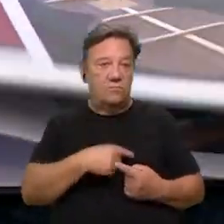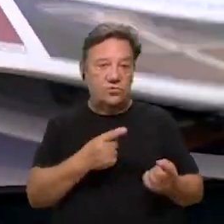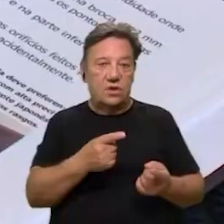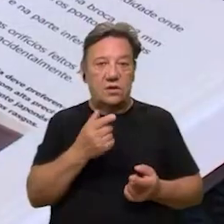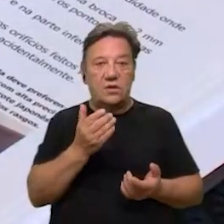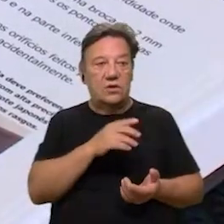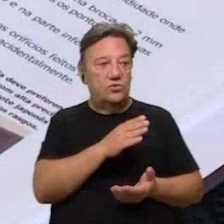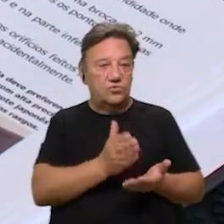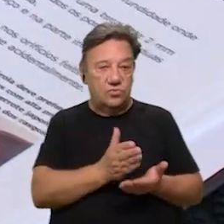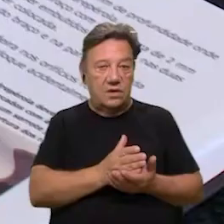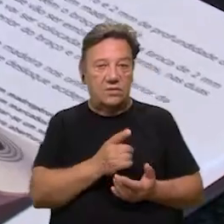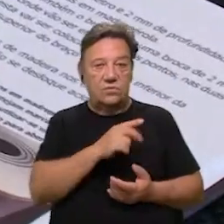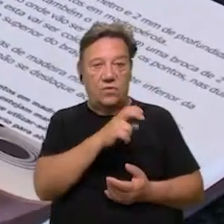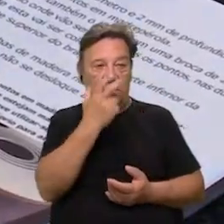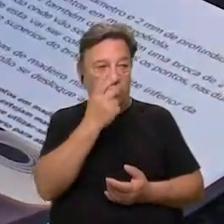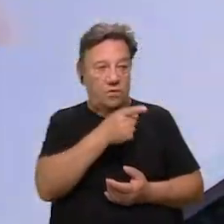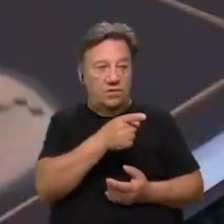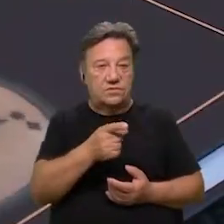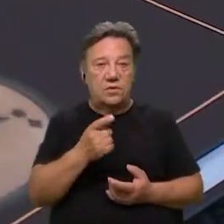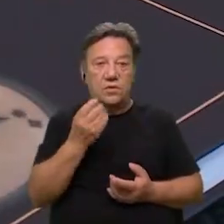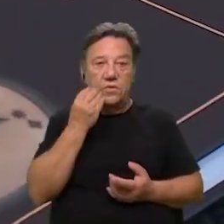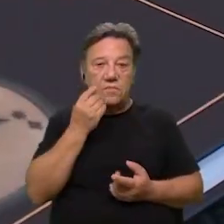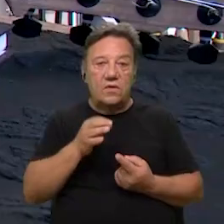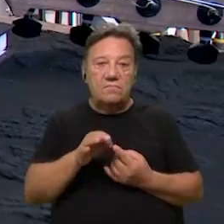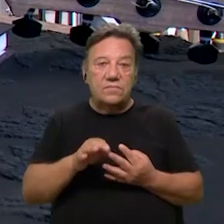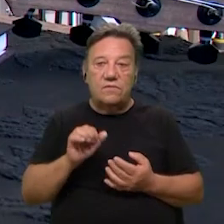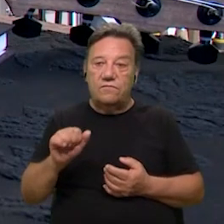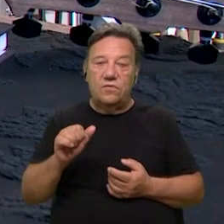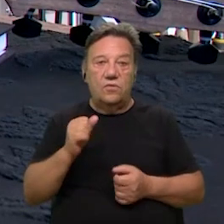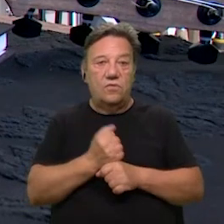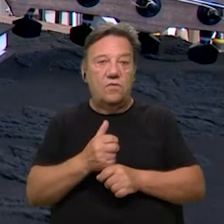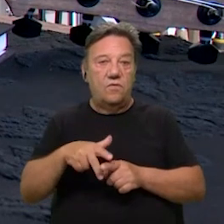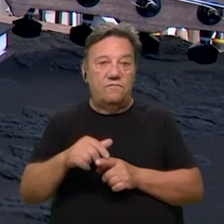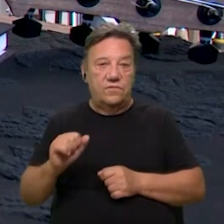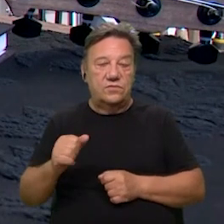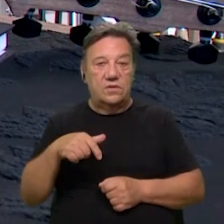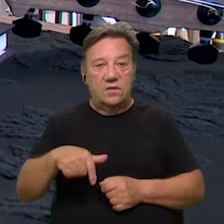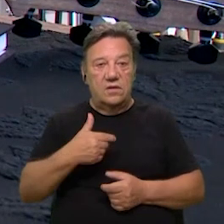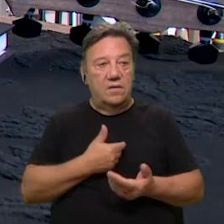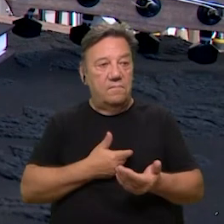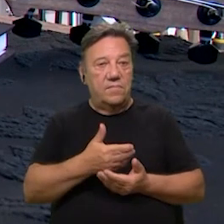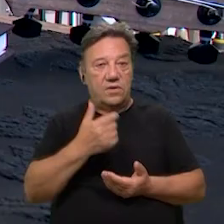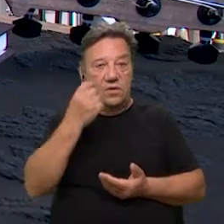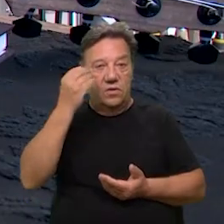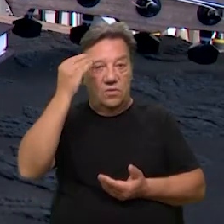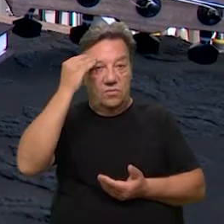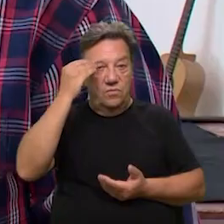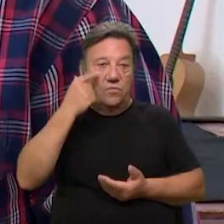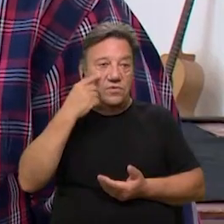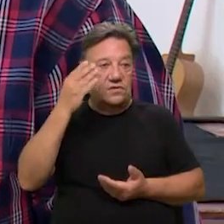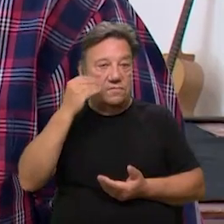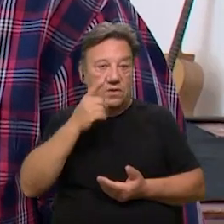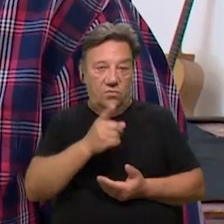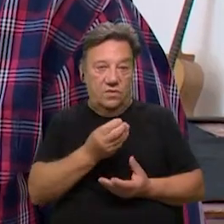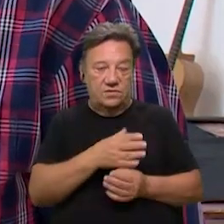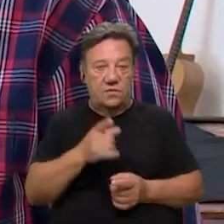a estudantes e outros curiosos as peculiaridades do ofício. E esta partilha do conhecimento com essas crianças é